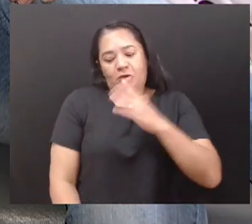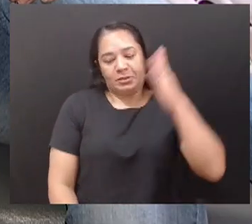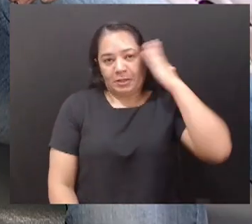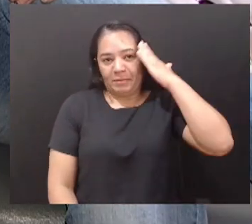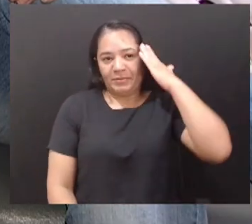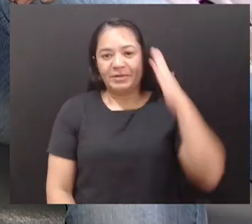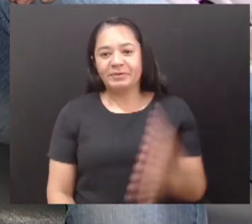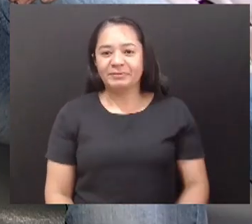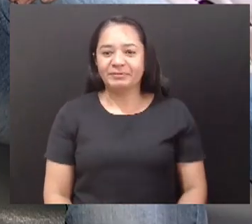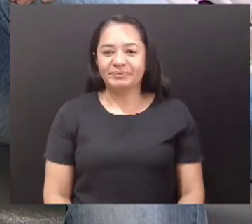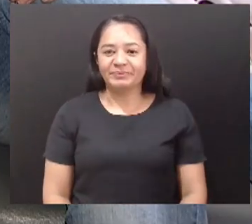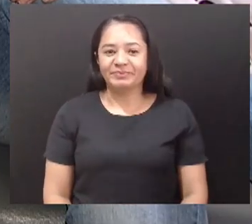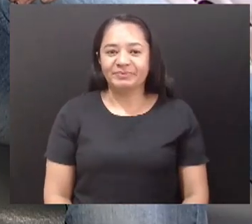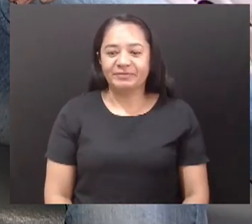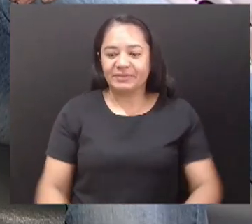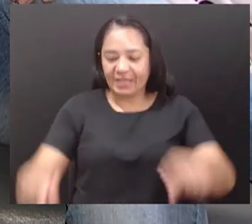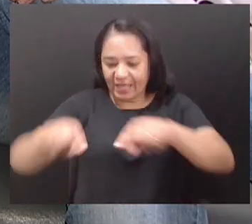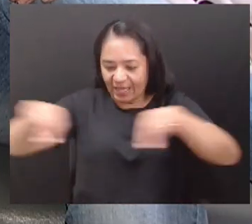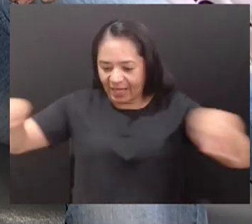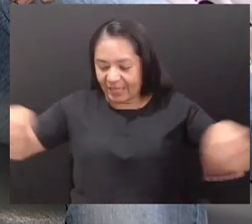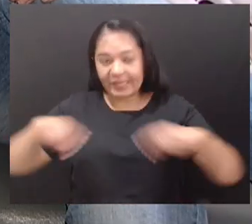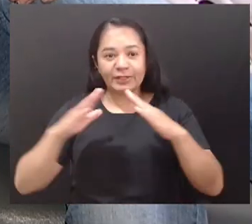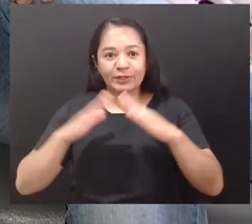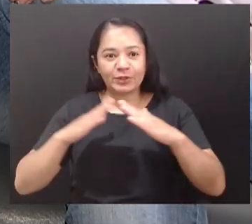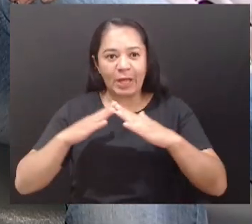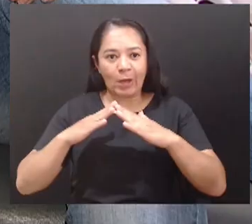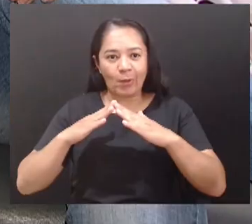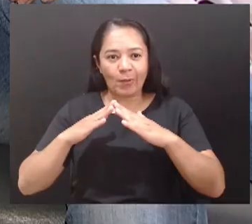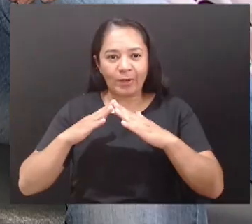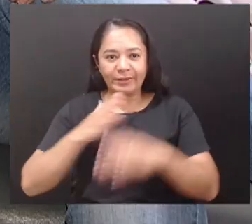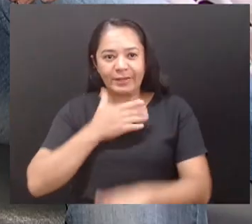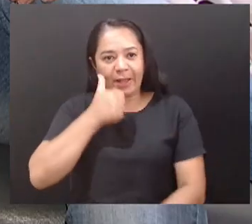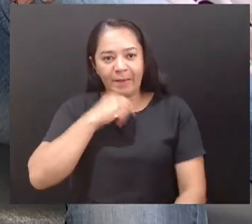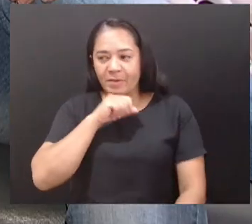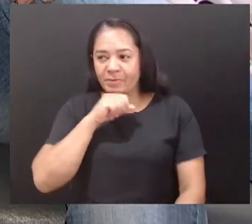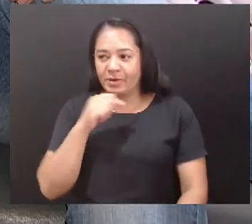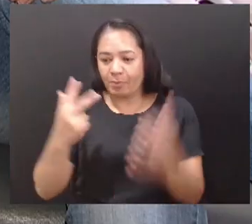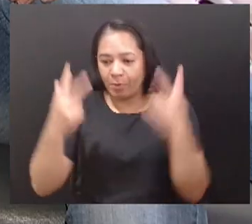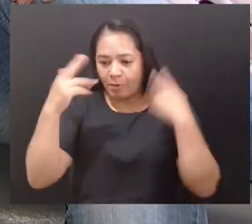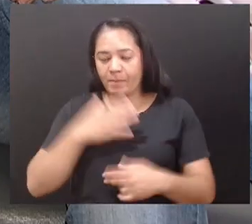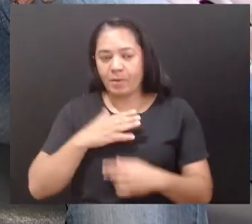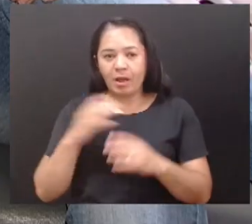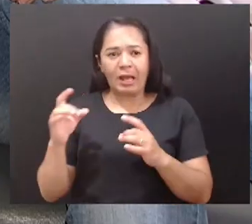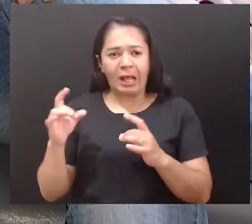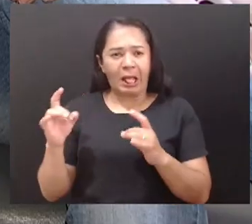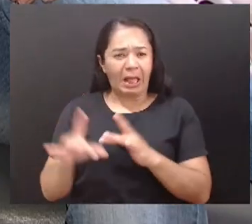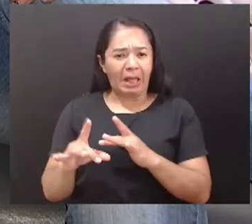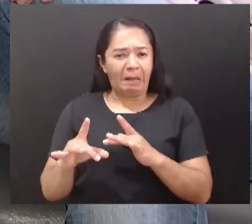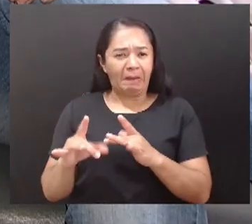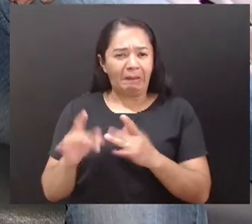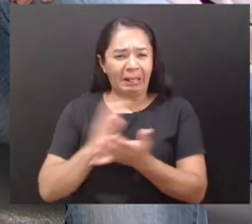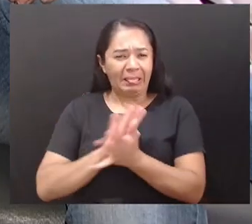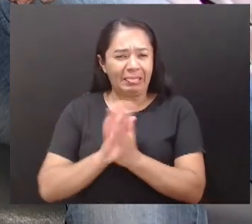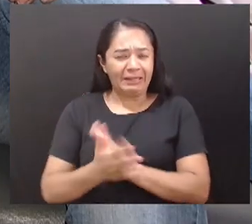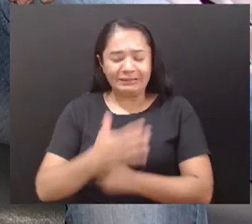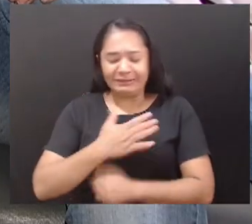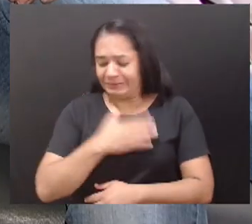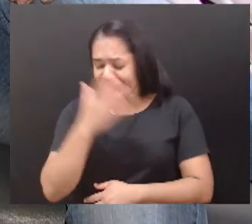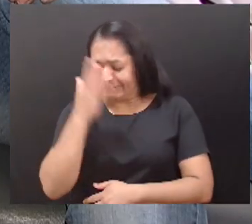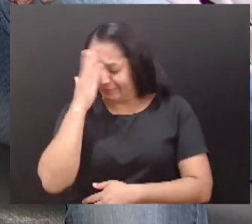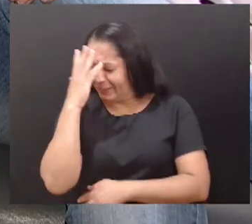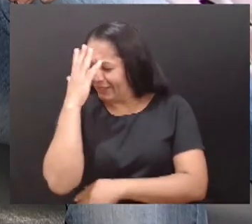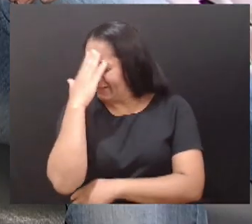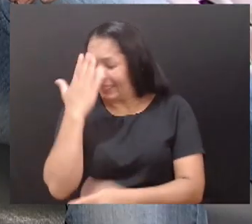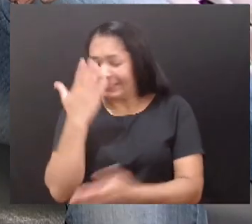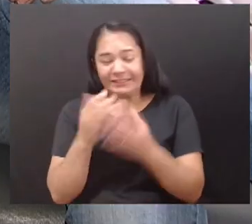hora, no quintal de casa, na casa da minha mãe, ele cortou meu cabelo, acabou com o meu black. Eu falei, não acredito. Aí ele